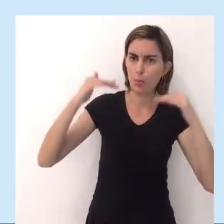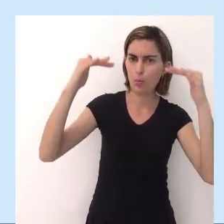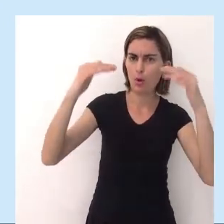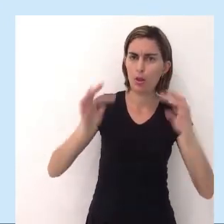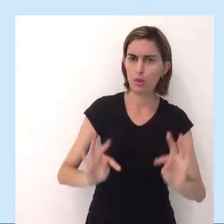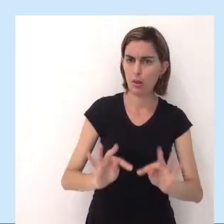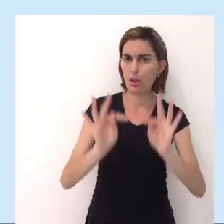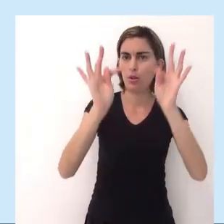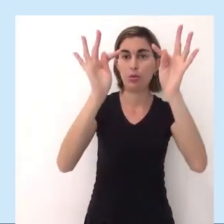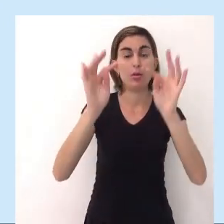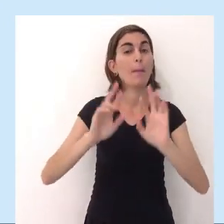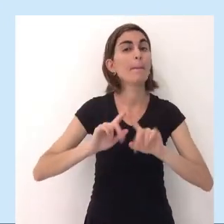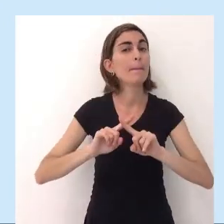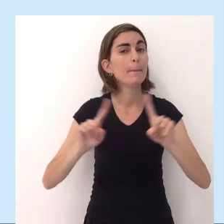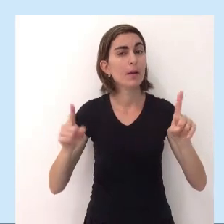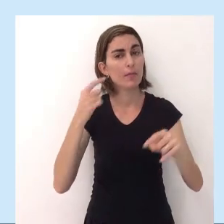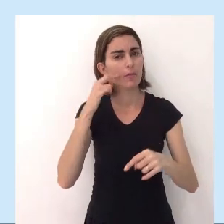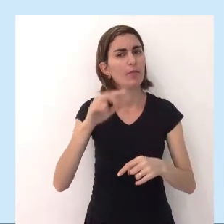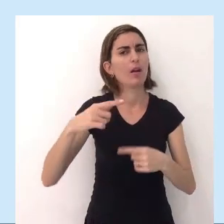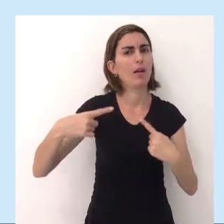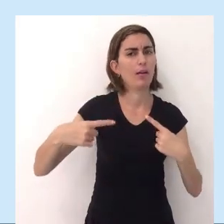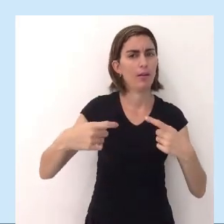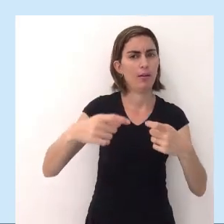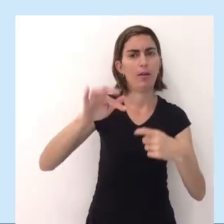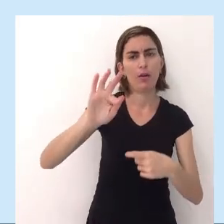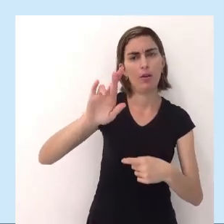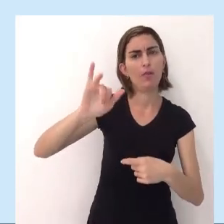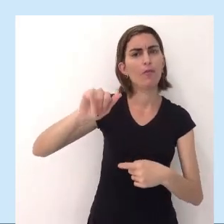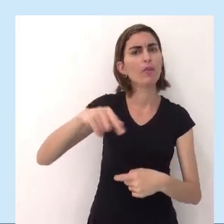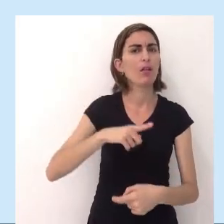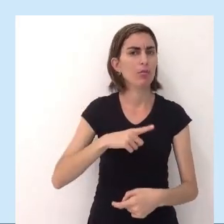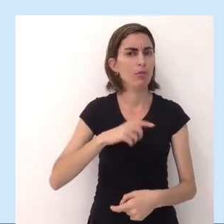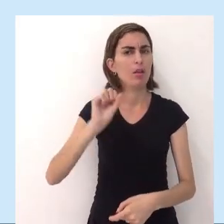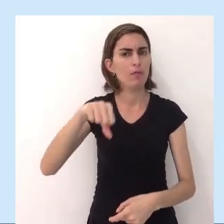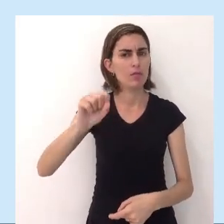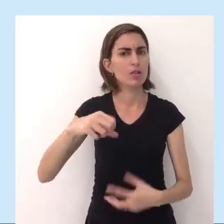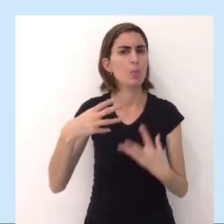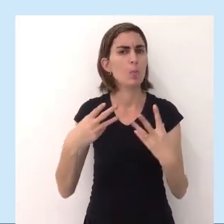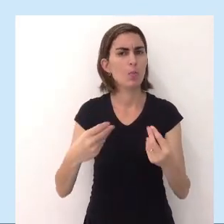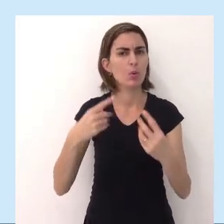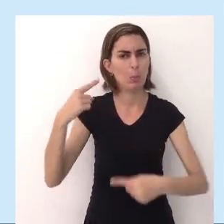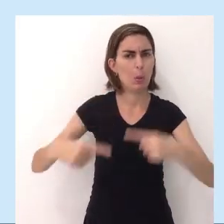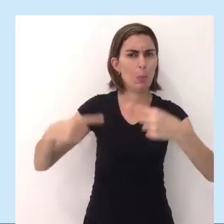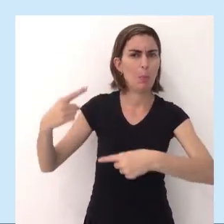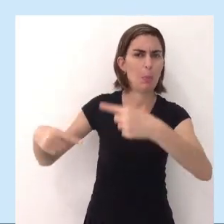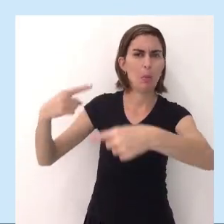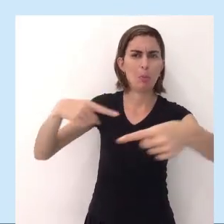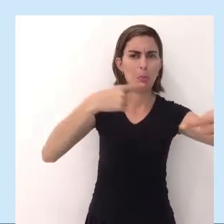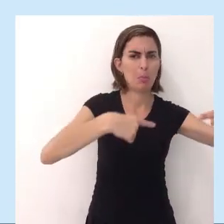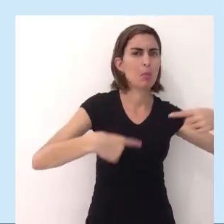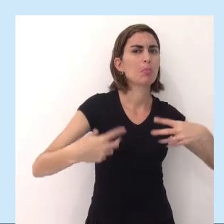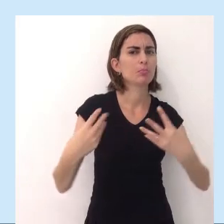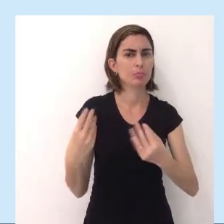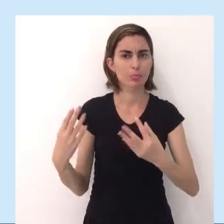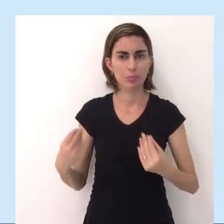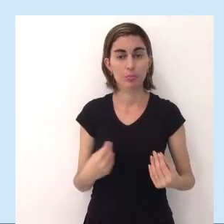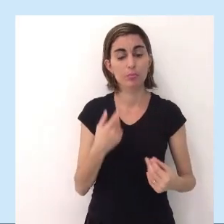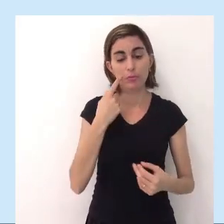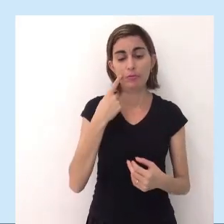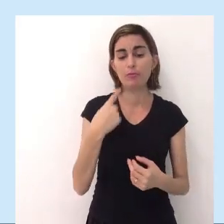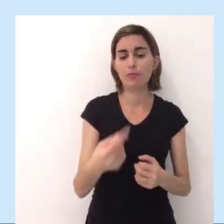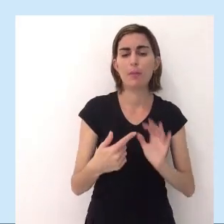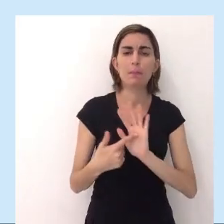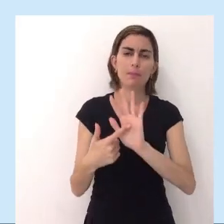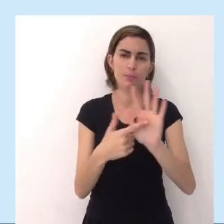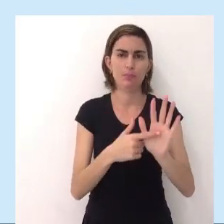poder por meio de tecnologias. Mas a gente vai ver que a Guerra Fria ela teve sim muitos conflitos, tá? Então, gente, eu vou mostrar para vocês agora alguns